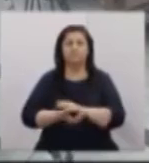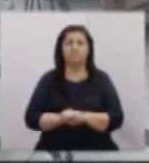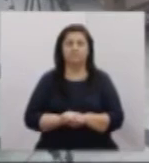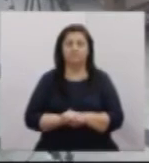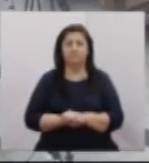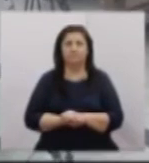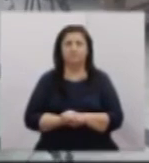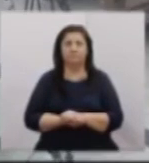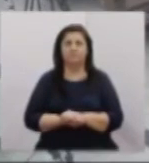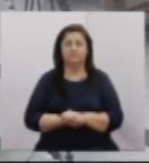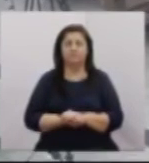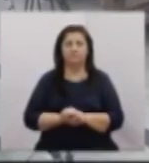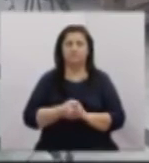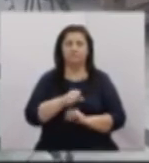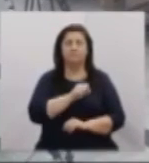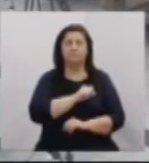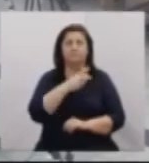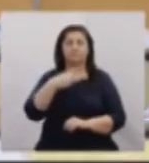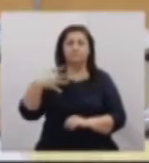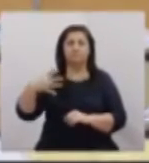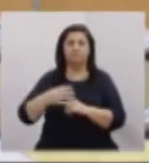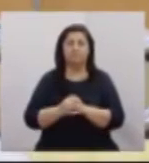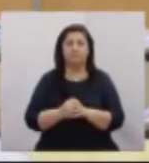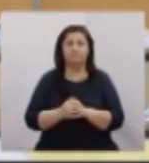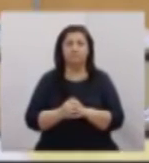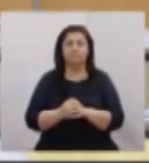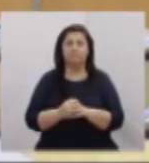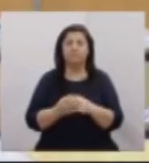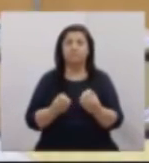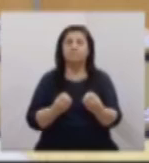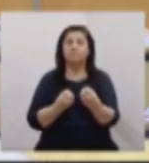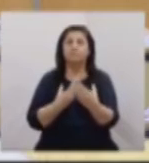Pedido de informação número 24. Requer informações